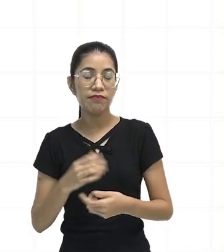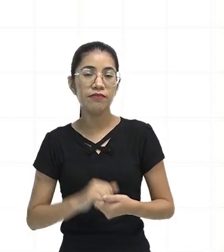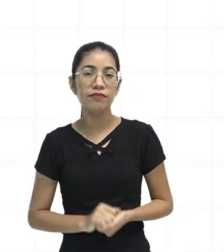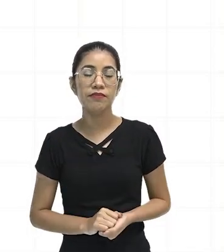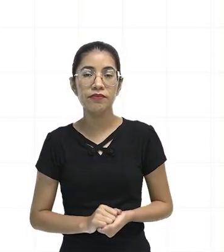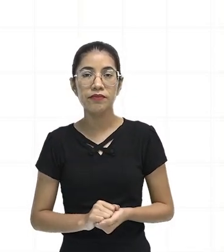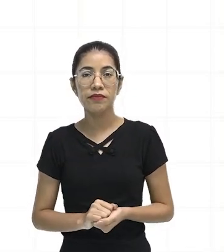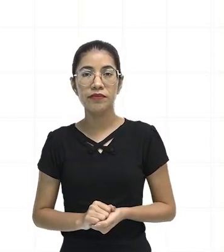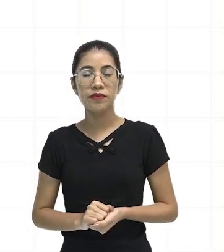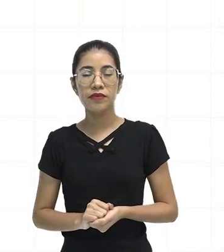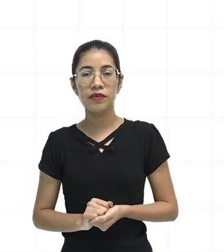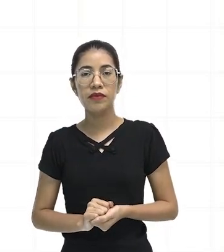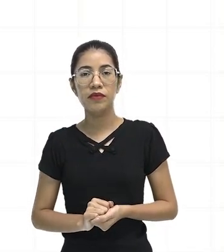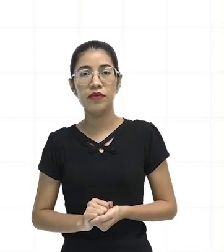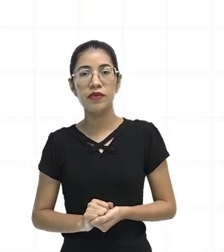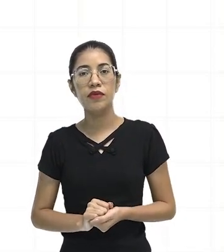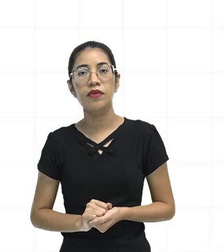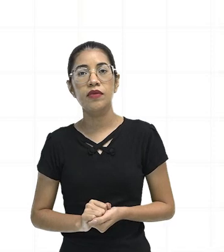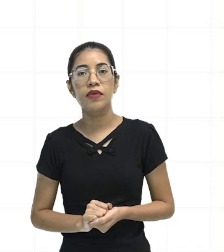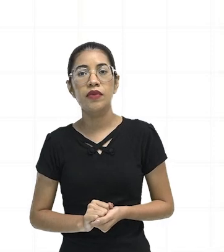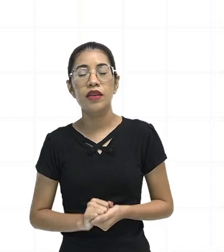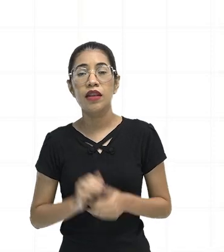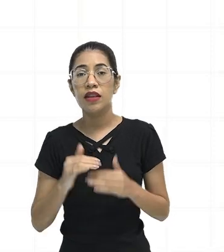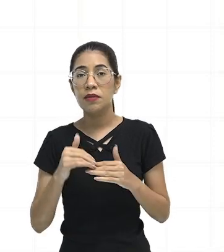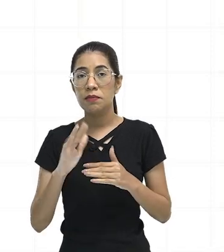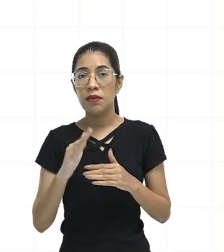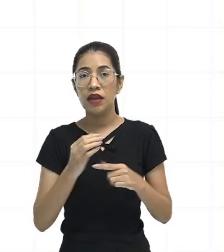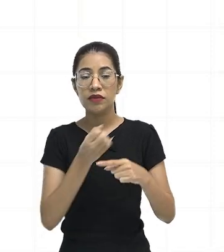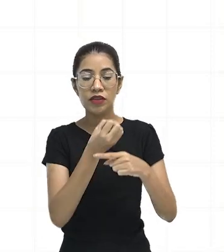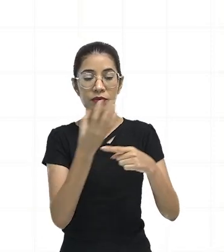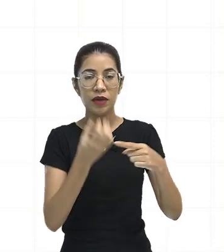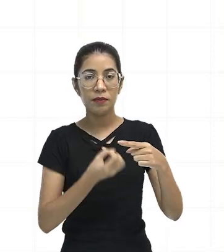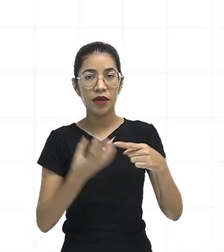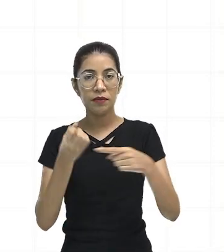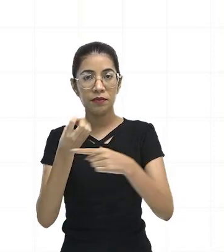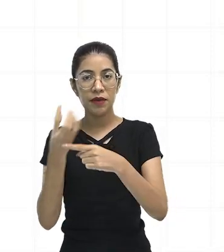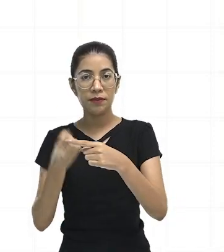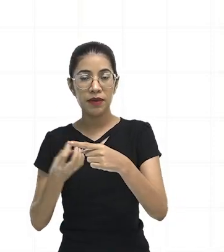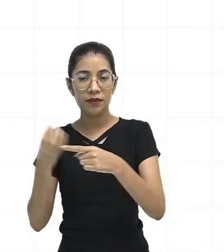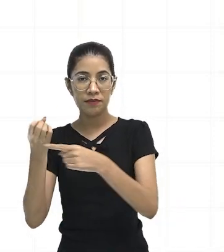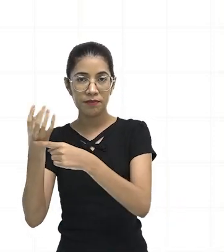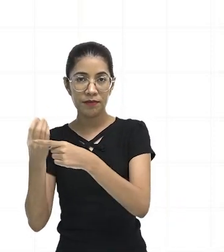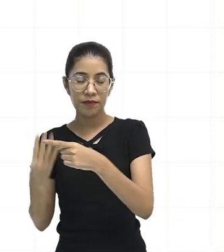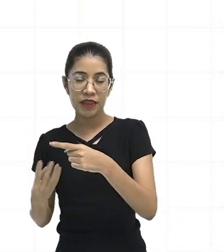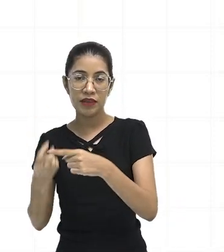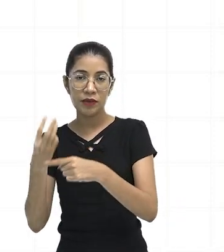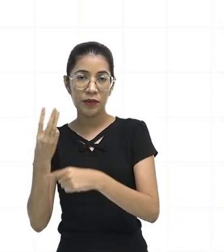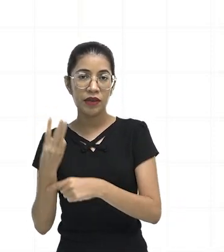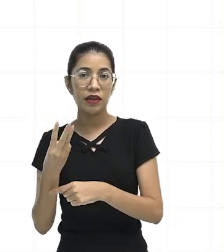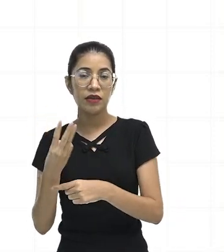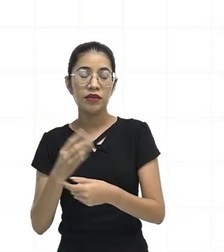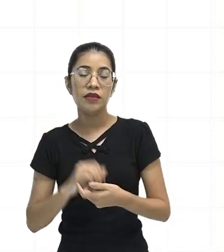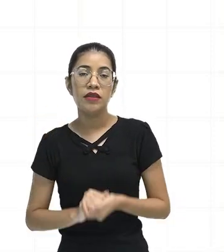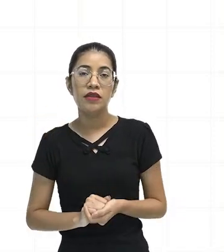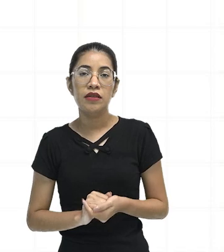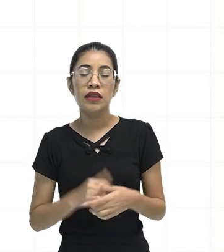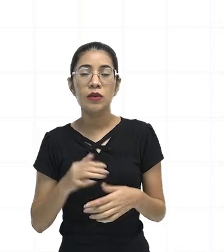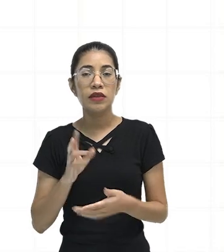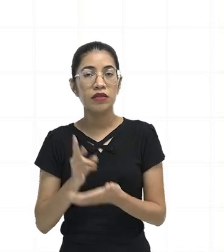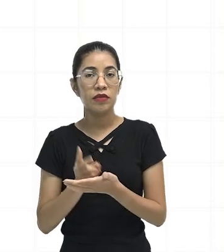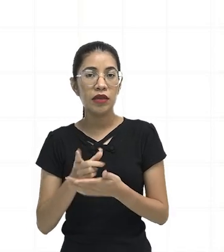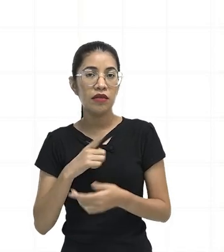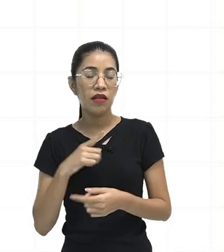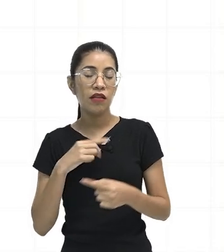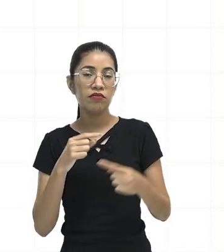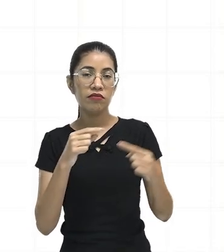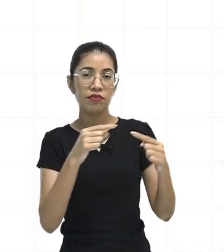proporção múltipla? Porque nós temos mais de duas frações, ok? Então, toda vez que você tiver uma proporção